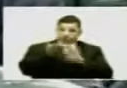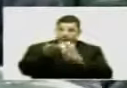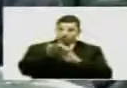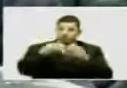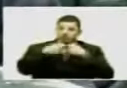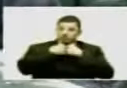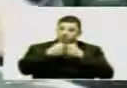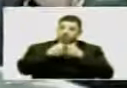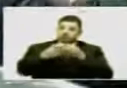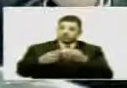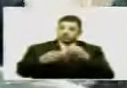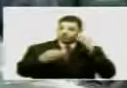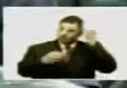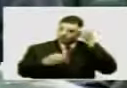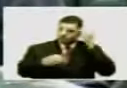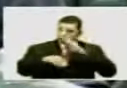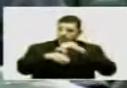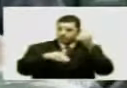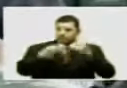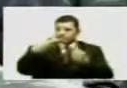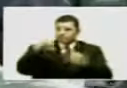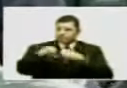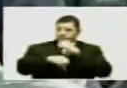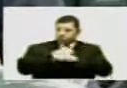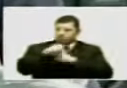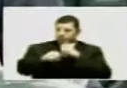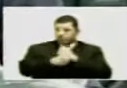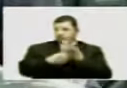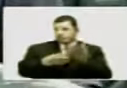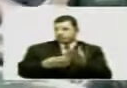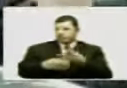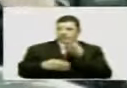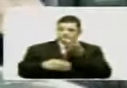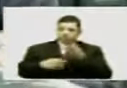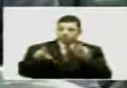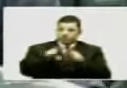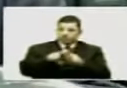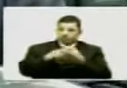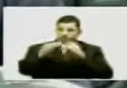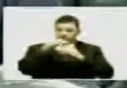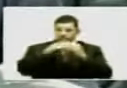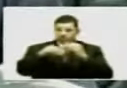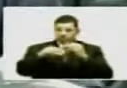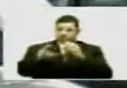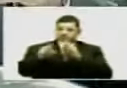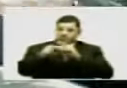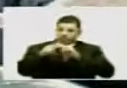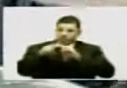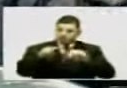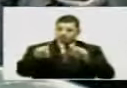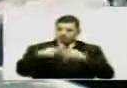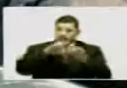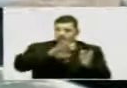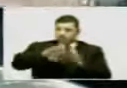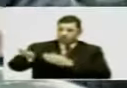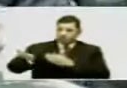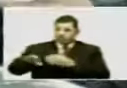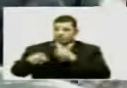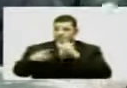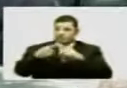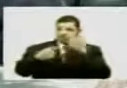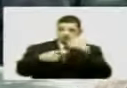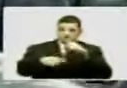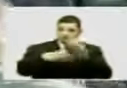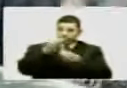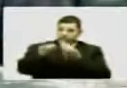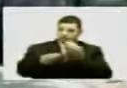de Transporte, com experiência de mais de 30 anos, falando também sobre o monotrilho, mas deixando escapar, porque não